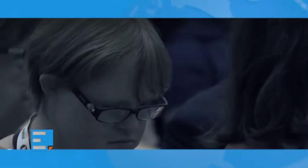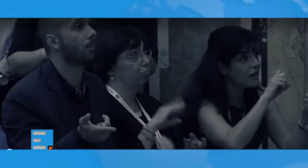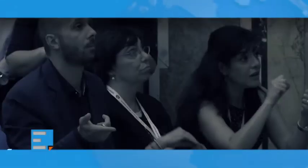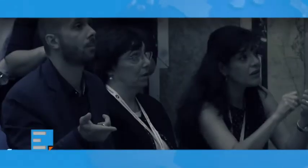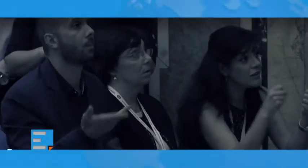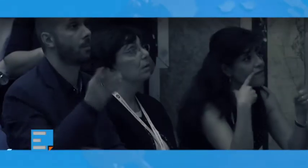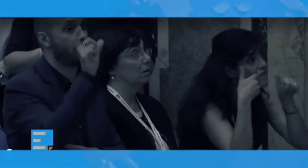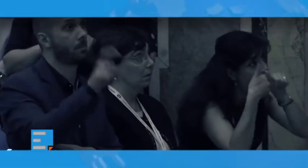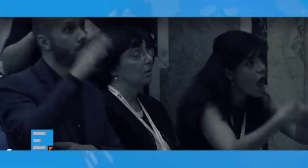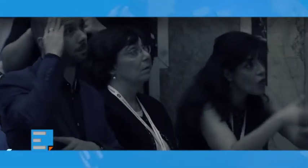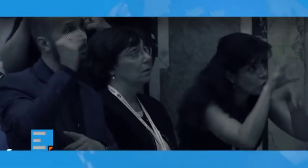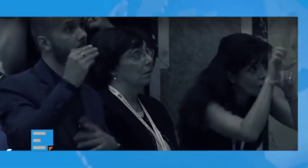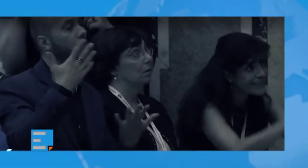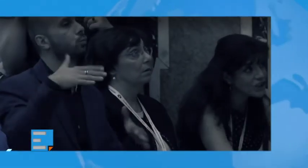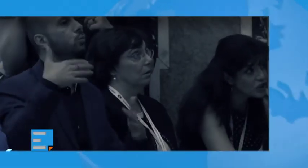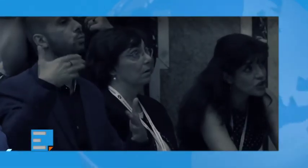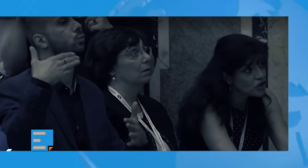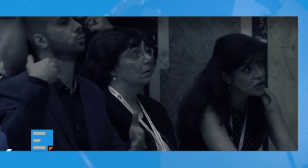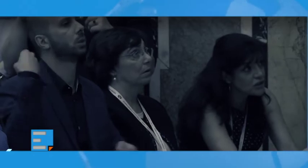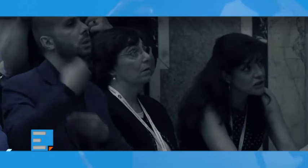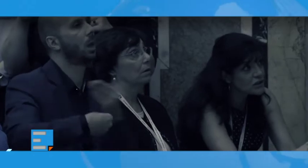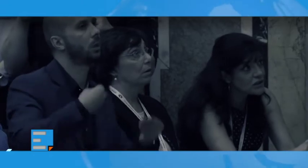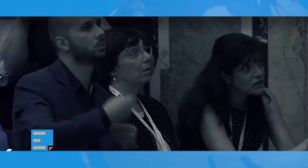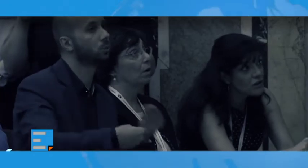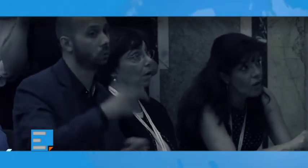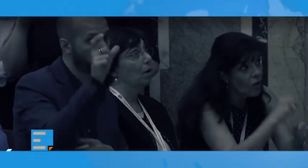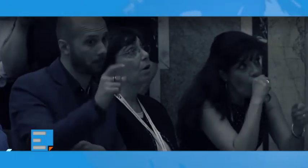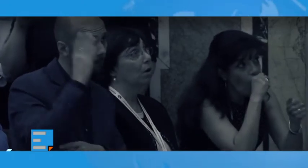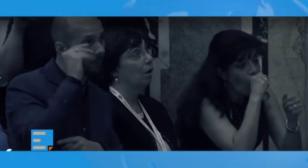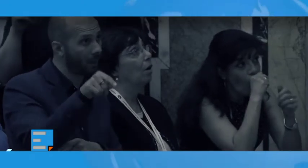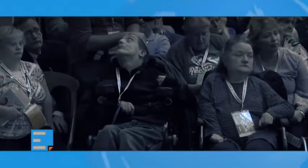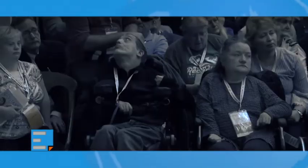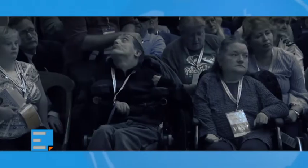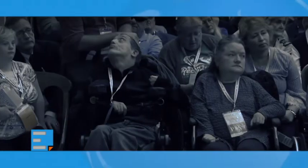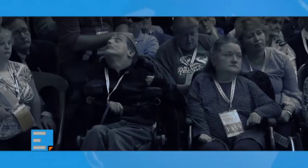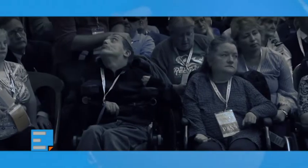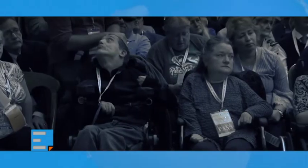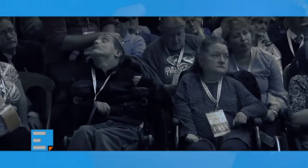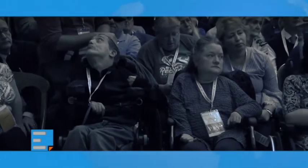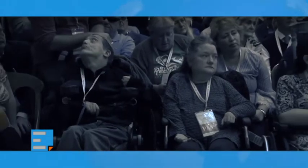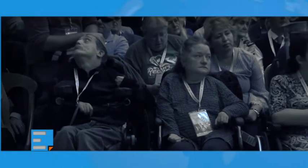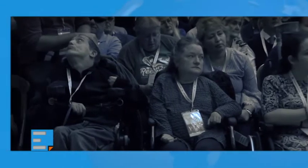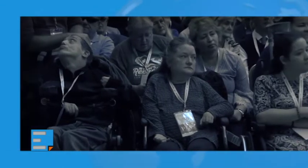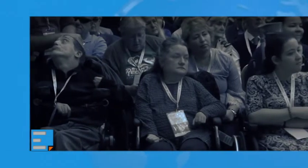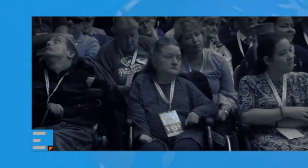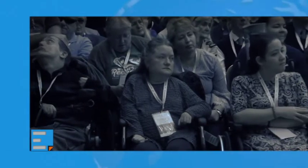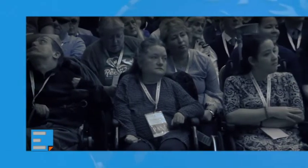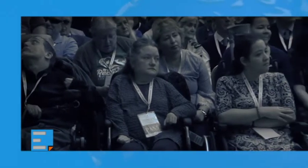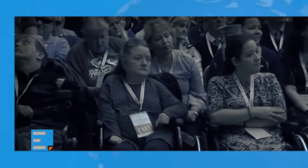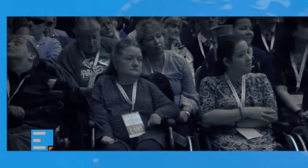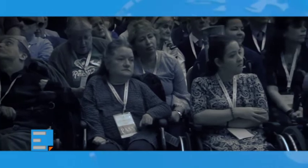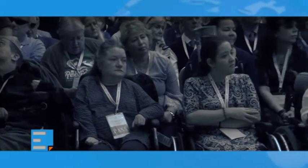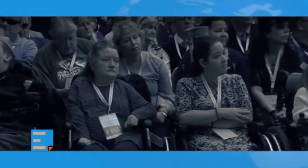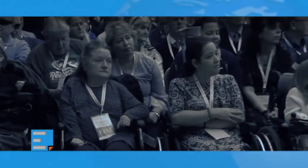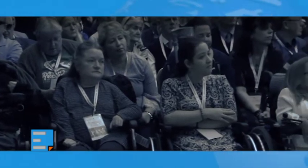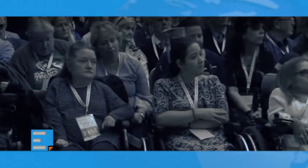Um cubo vai percorrer a Diocese de Bragança-Miranda para sensibilizar as comunidades sobre as pessoas com